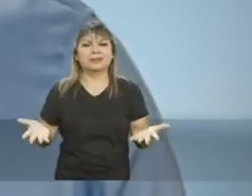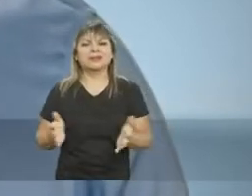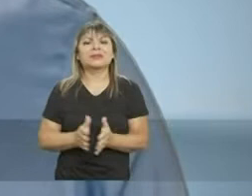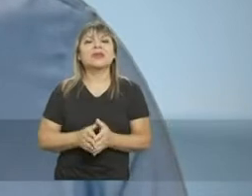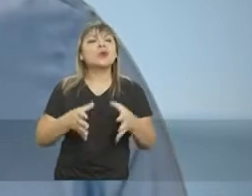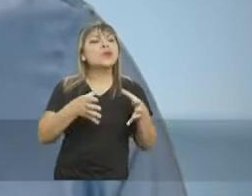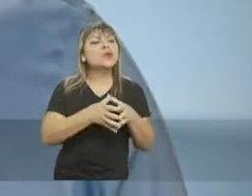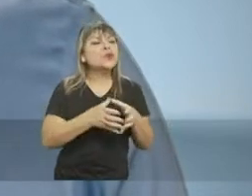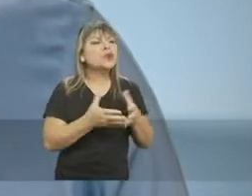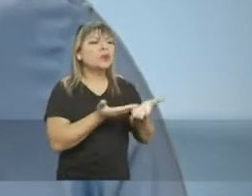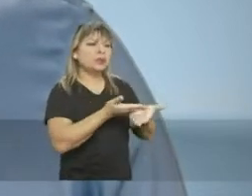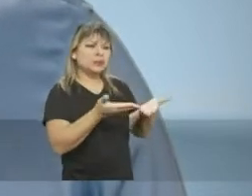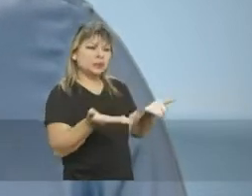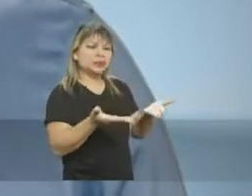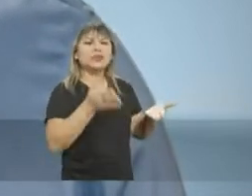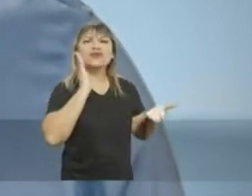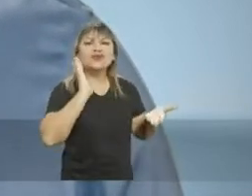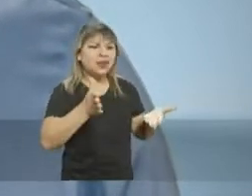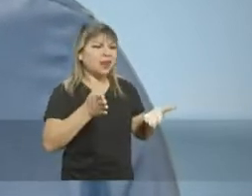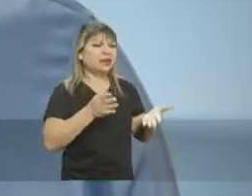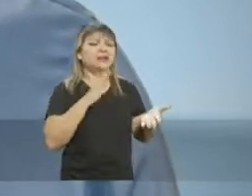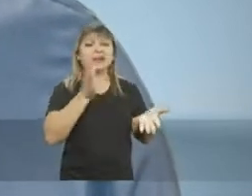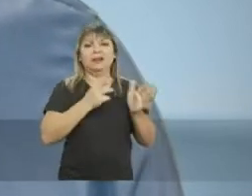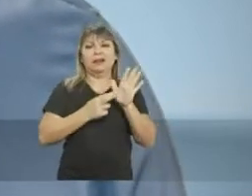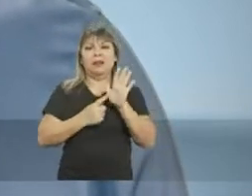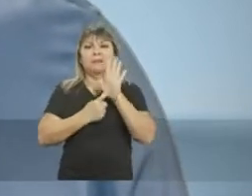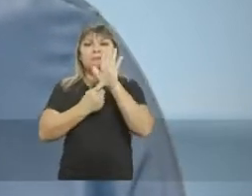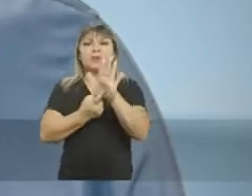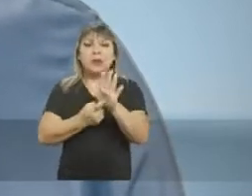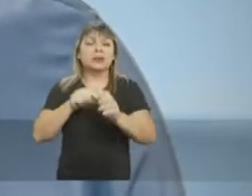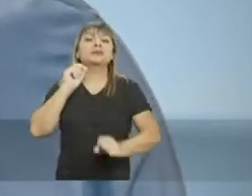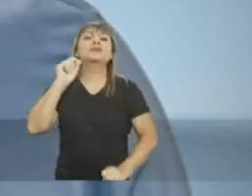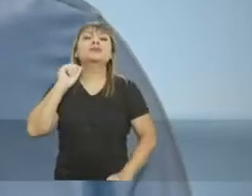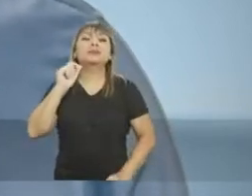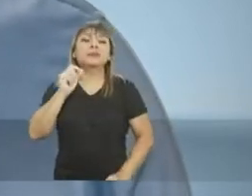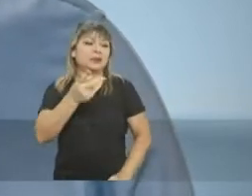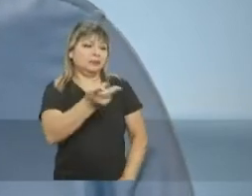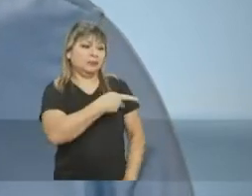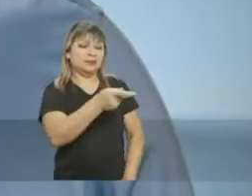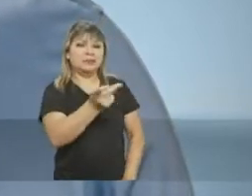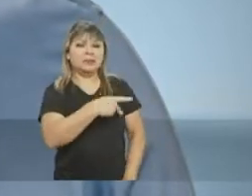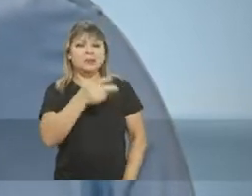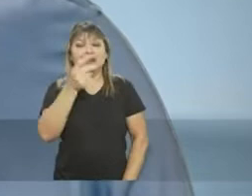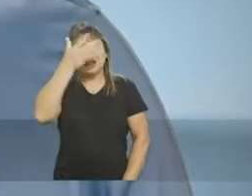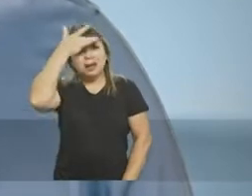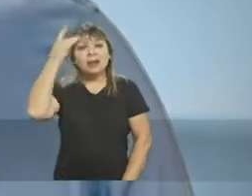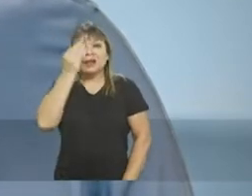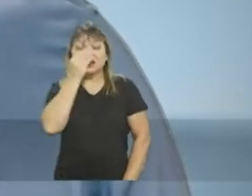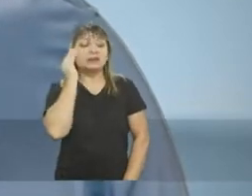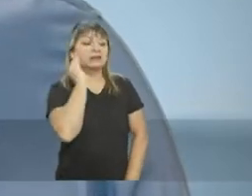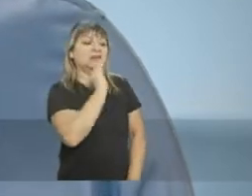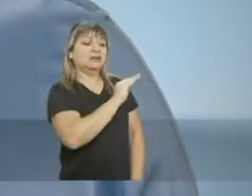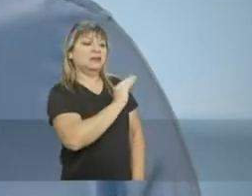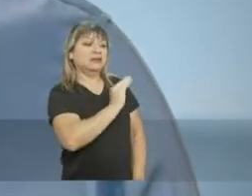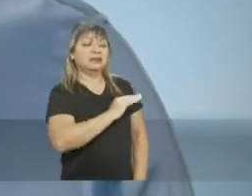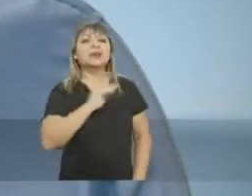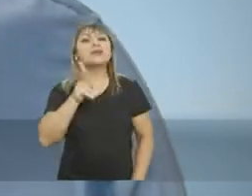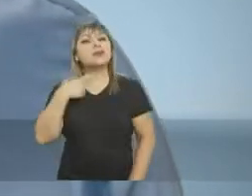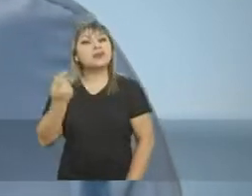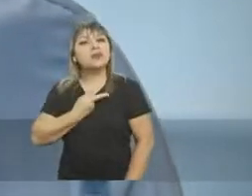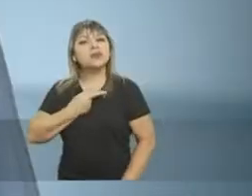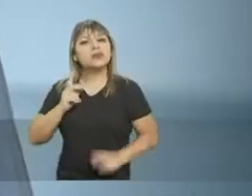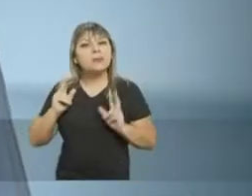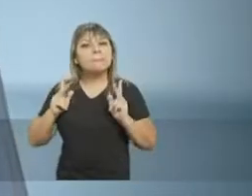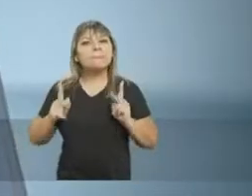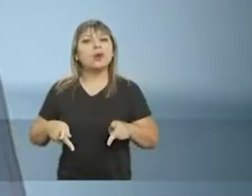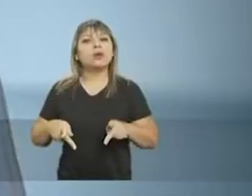nosso estado. Esse grupo político que já está aí mostrou a que veio. Para eles, as pessoas não foram